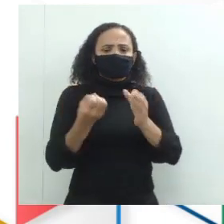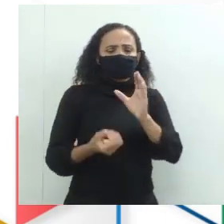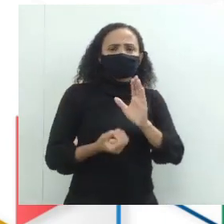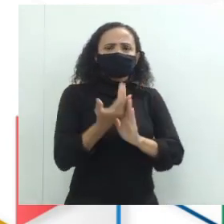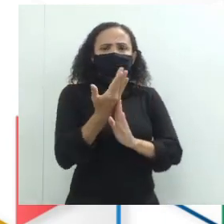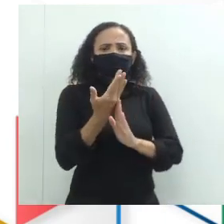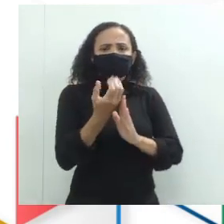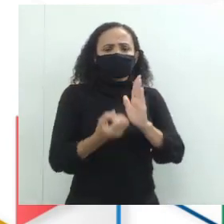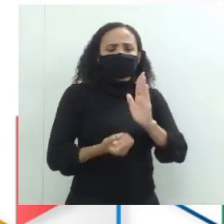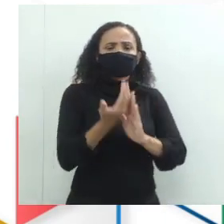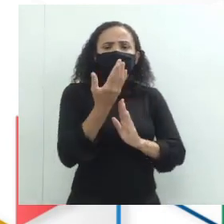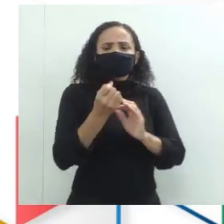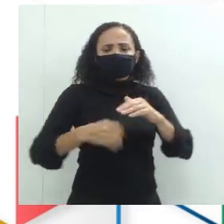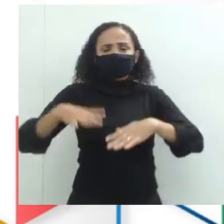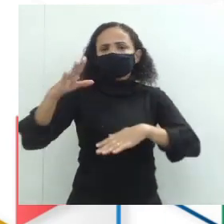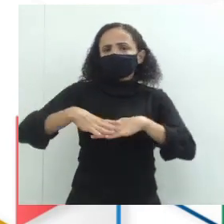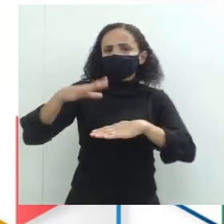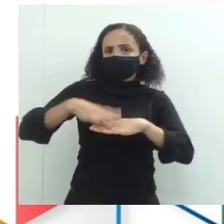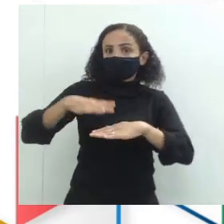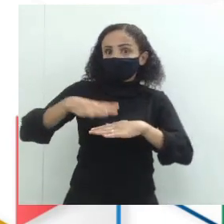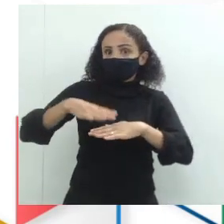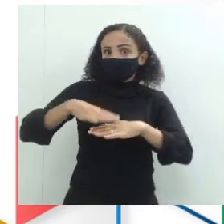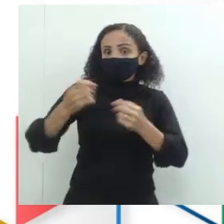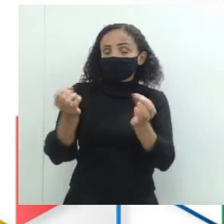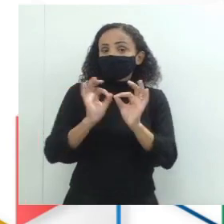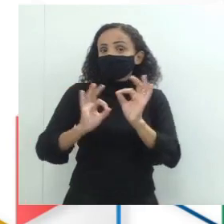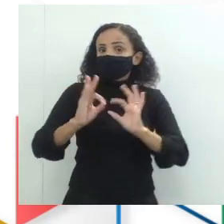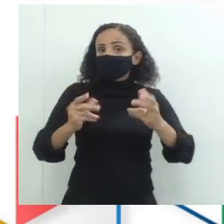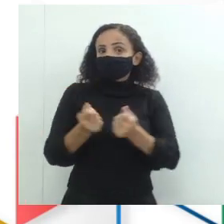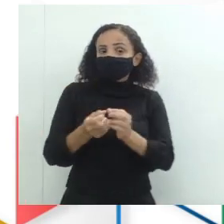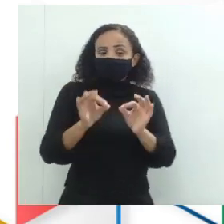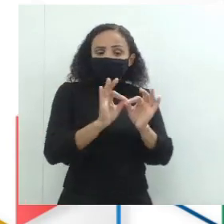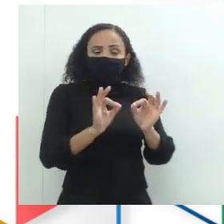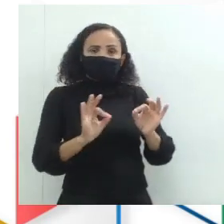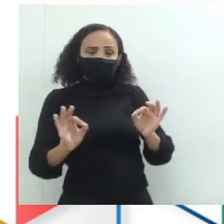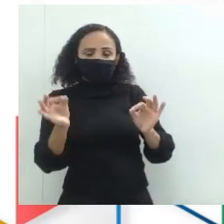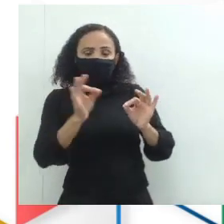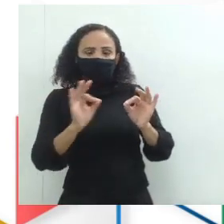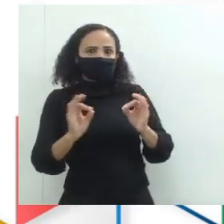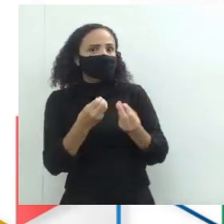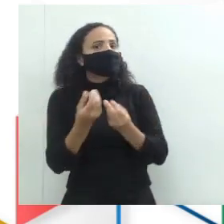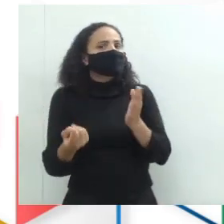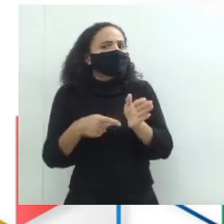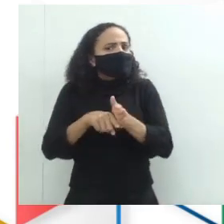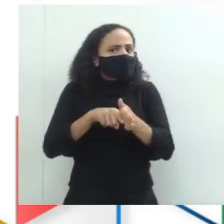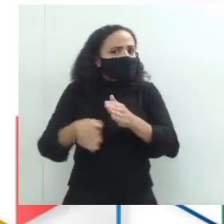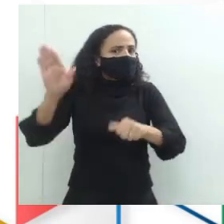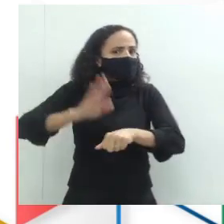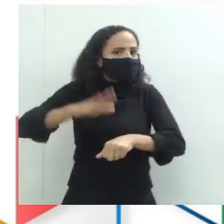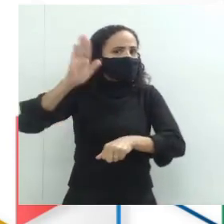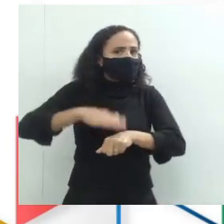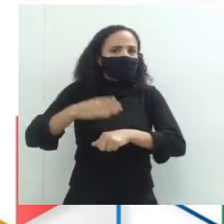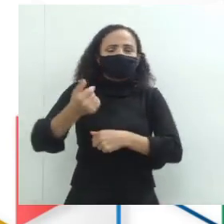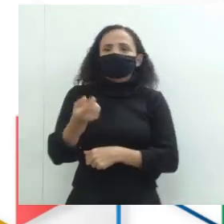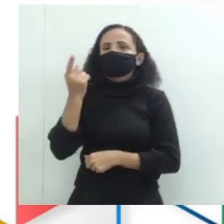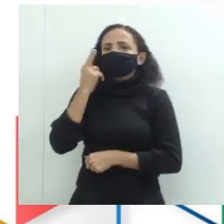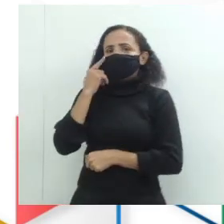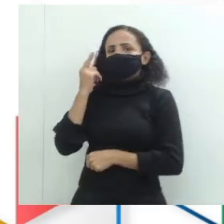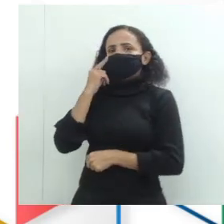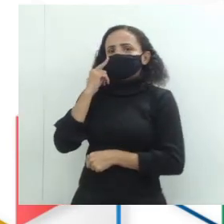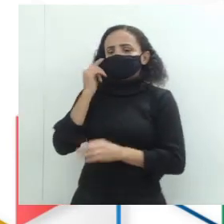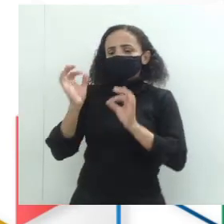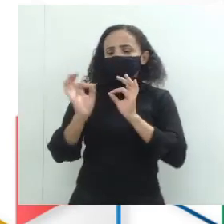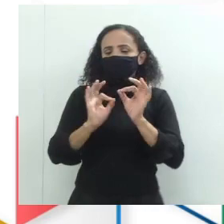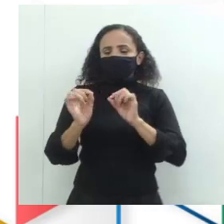eles usavam a matemática sempre dentro da forma geométrica, tá bom? Quer pesquisar um pouquinho mais? Busca aí, ó,